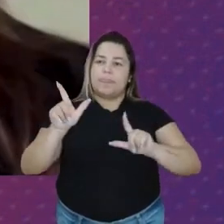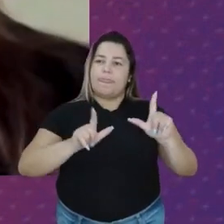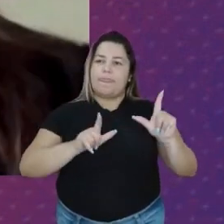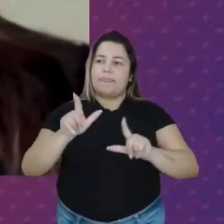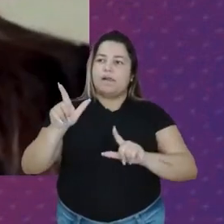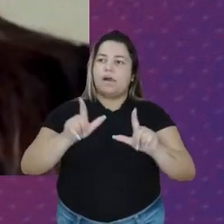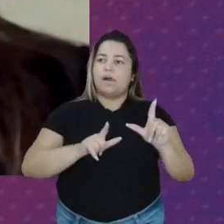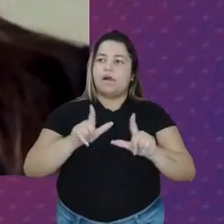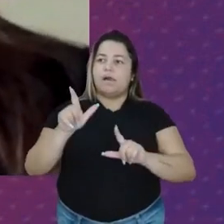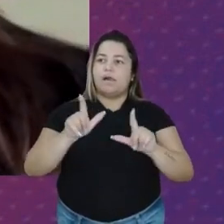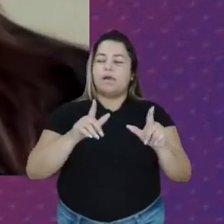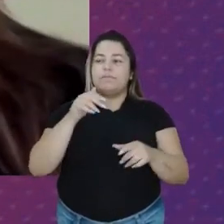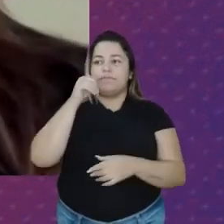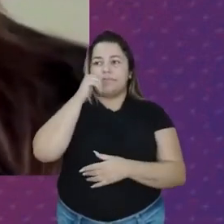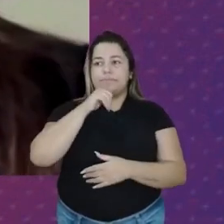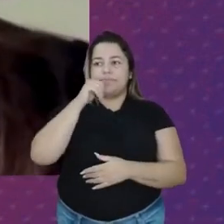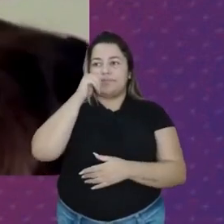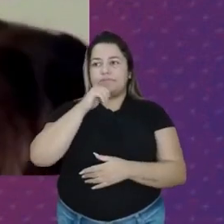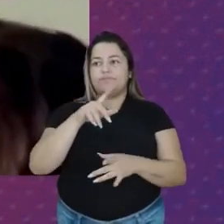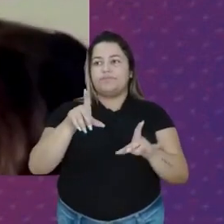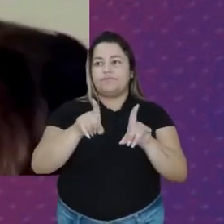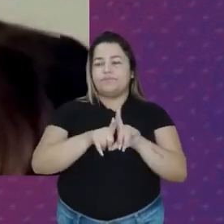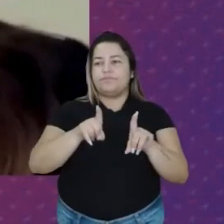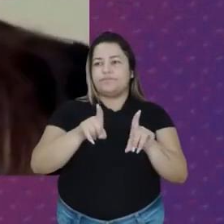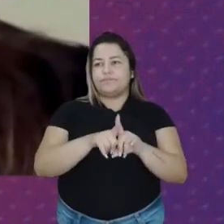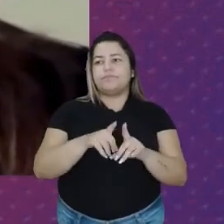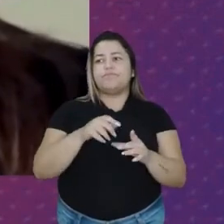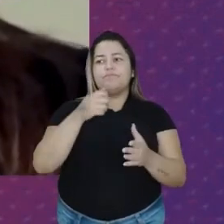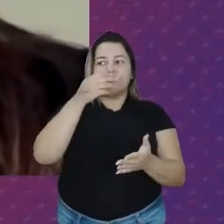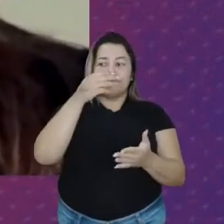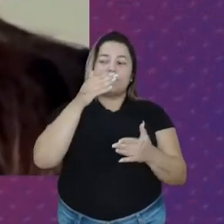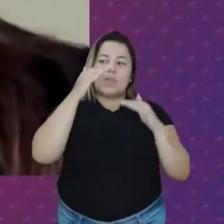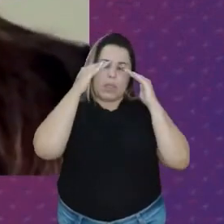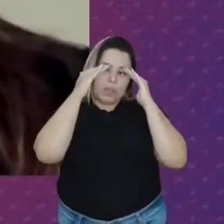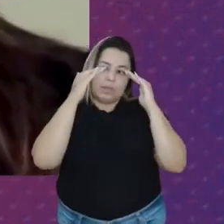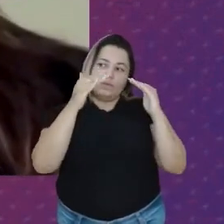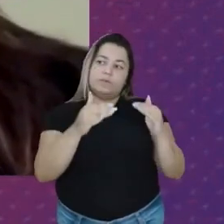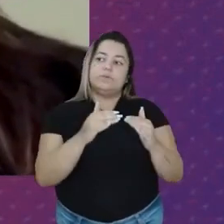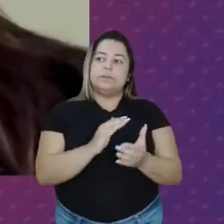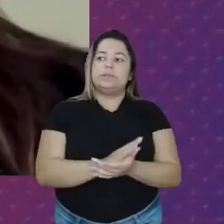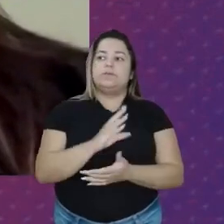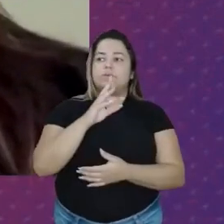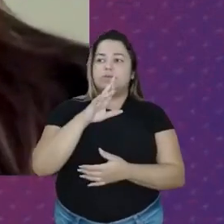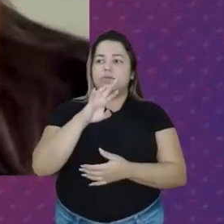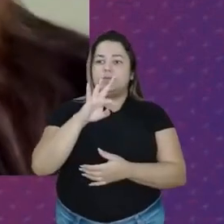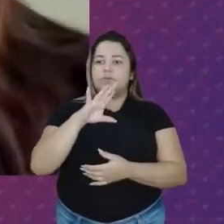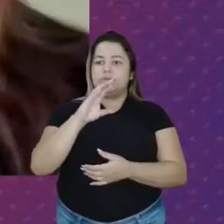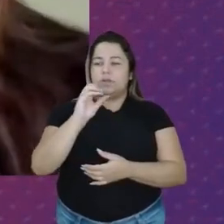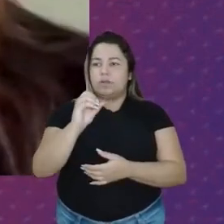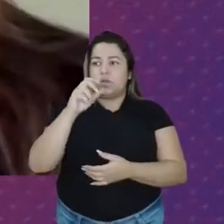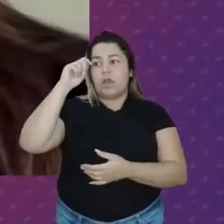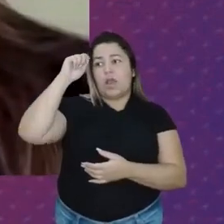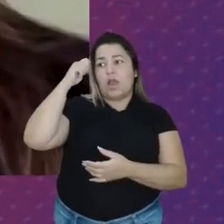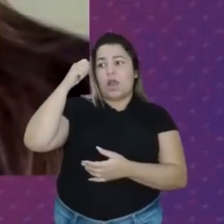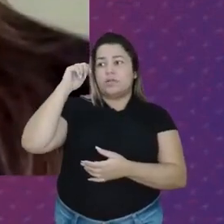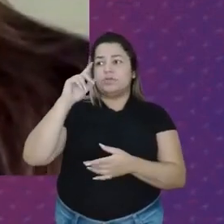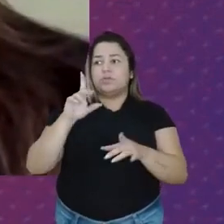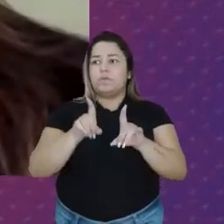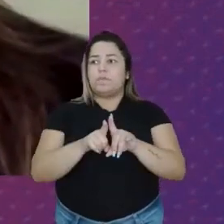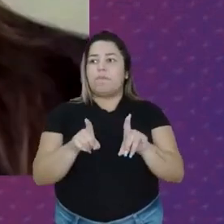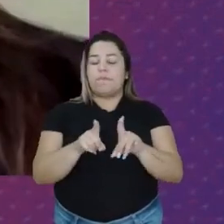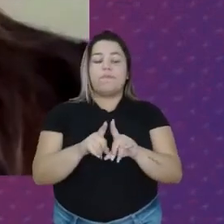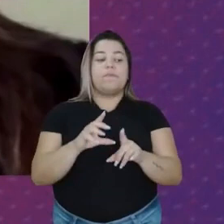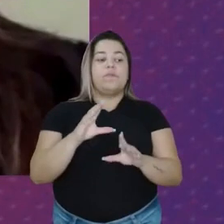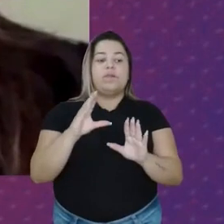destinado às candidaturas femininas, e também tem que ser obedecido esse critério racial, sempre na proporção da apresentação das